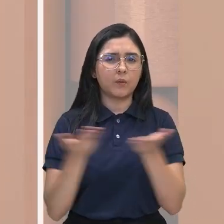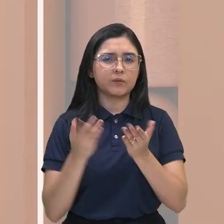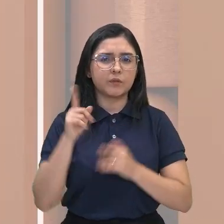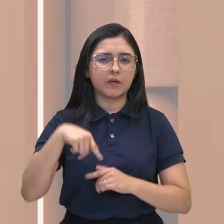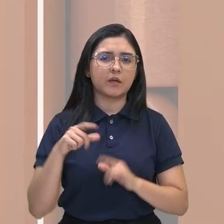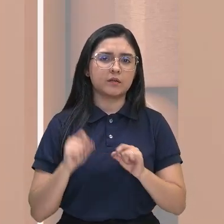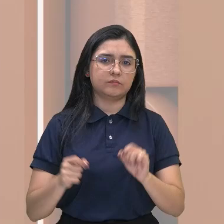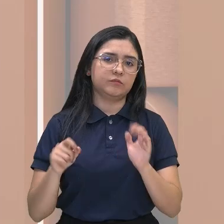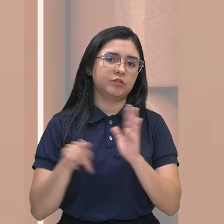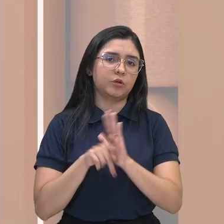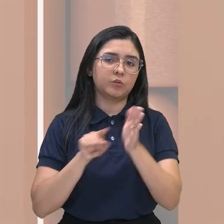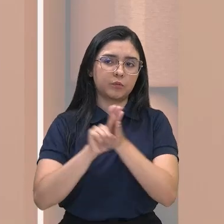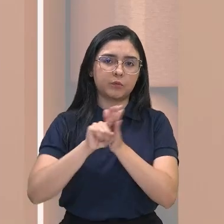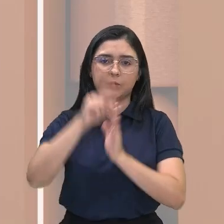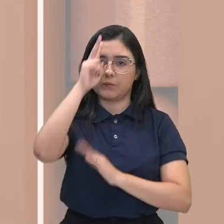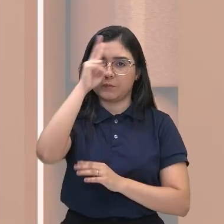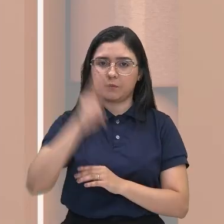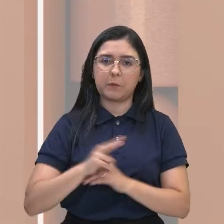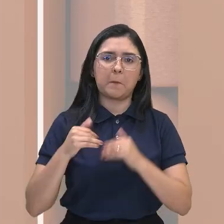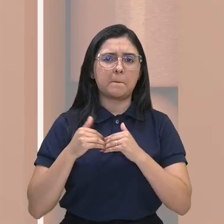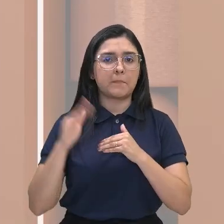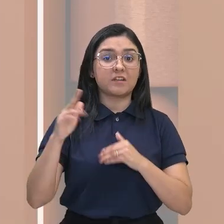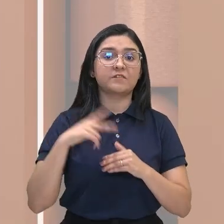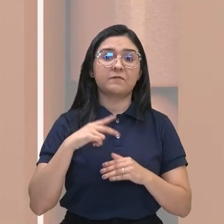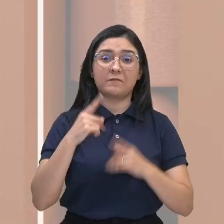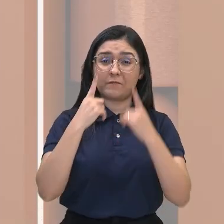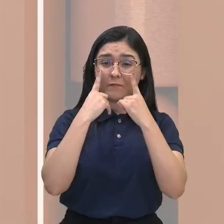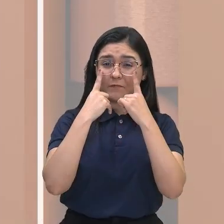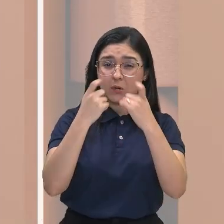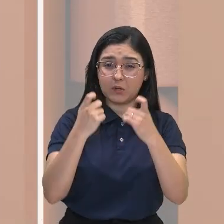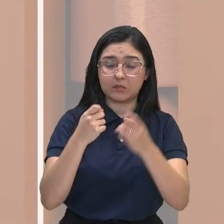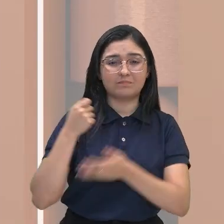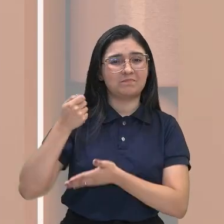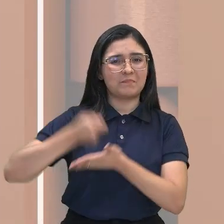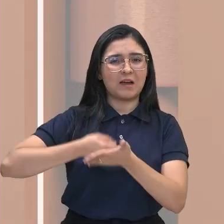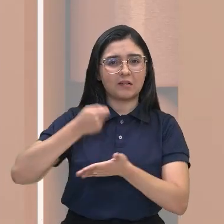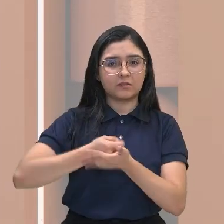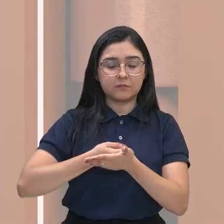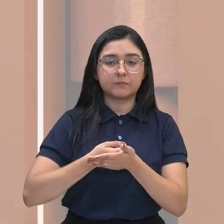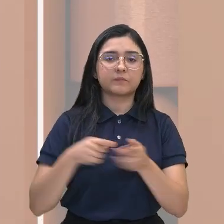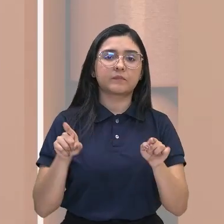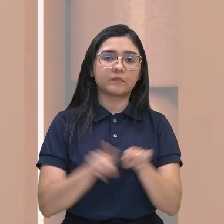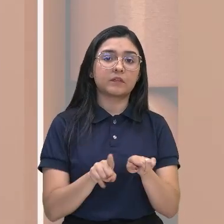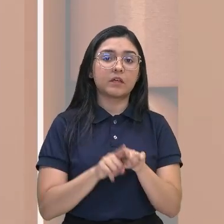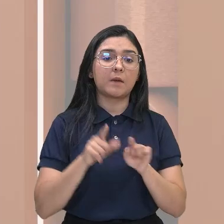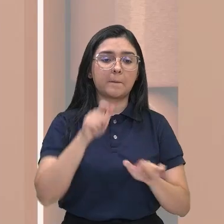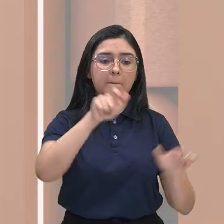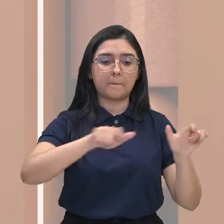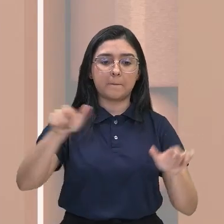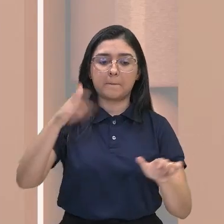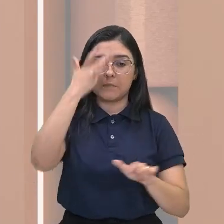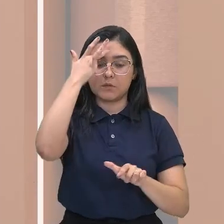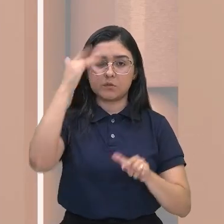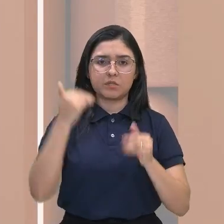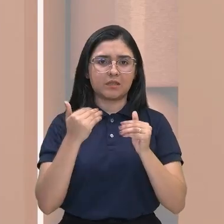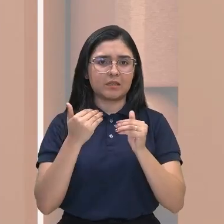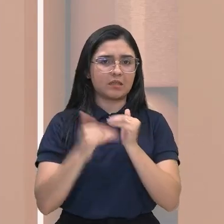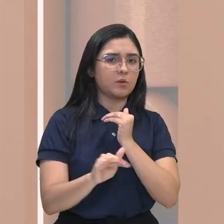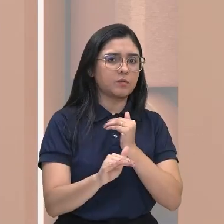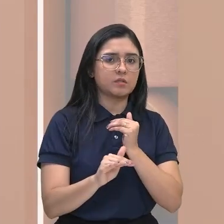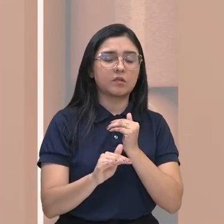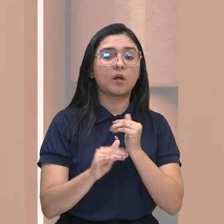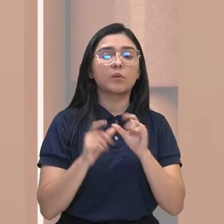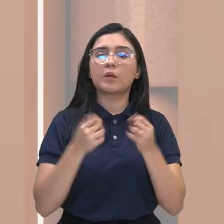pelos historiadores uma das inquisições mais violentas e mais rígidas, que levou muitas pessoas que não concordavam com os dogmas